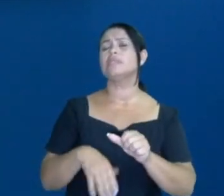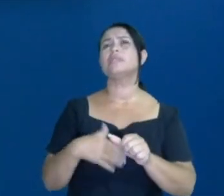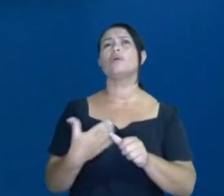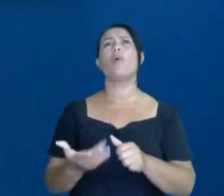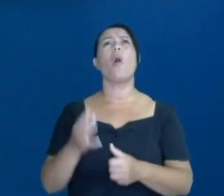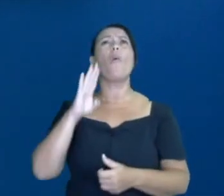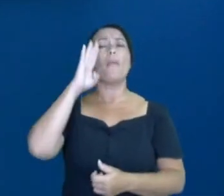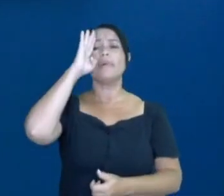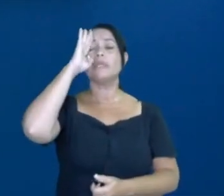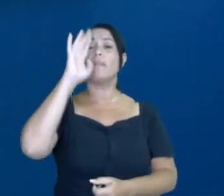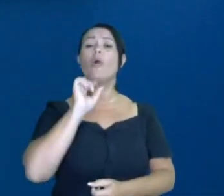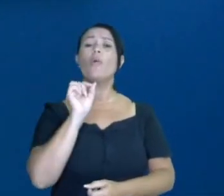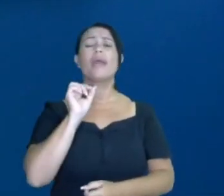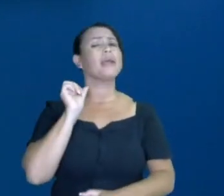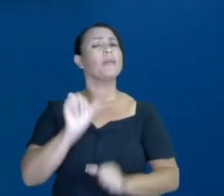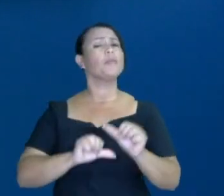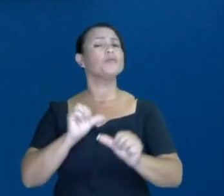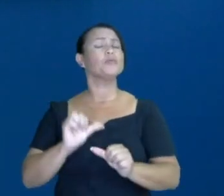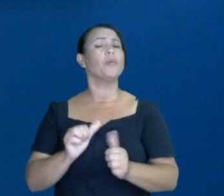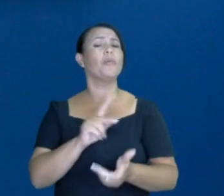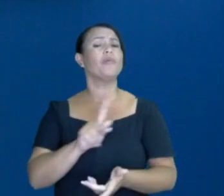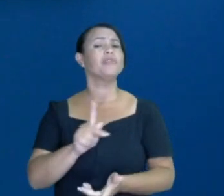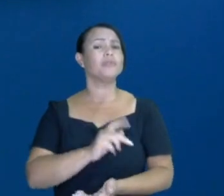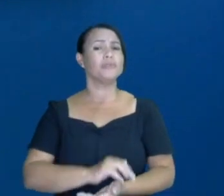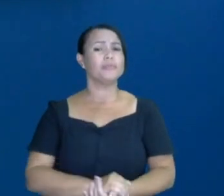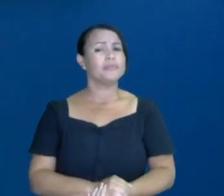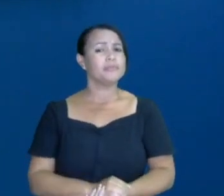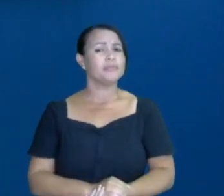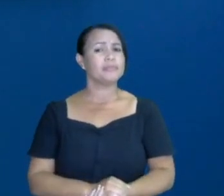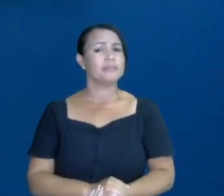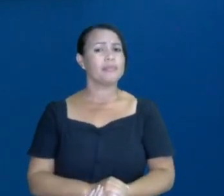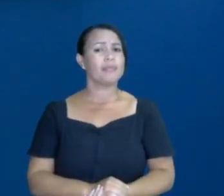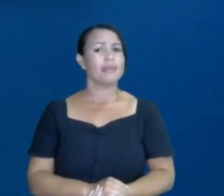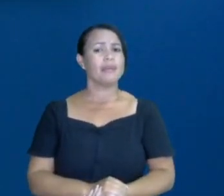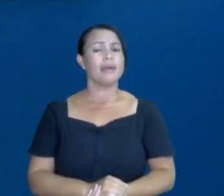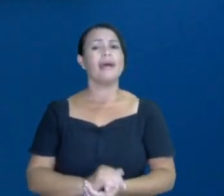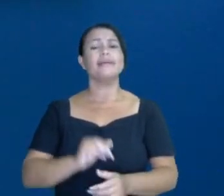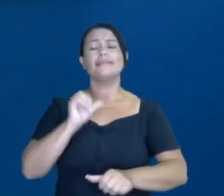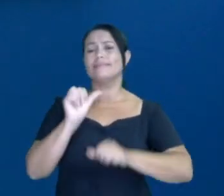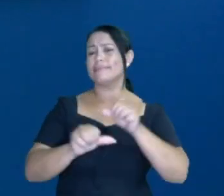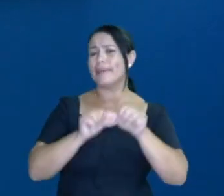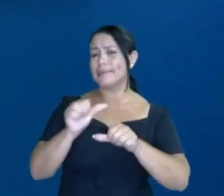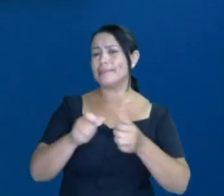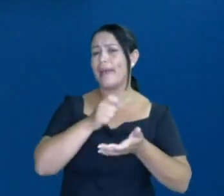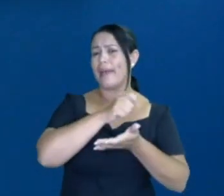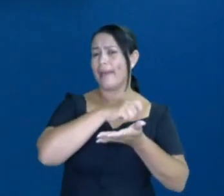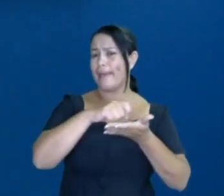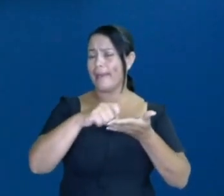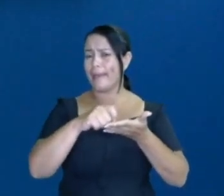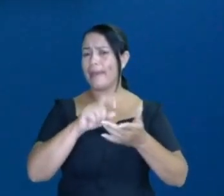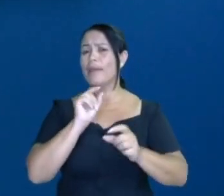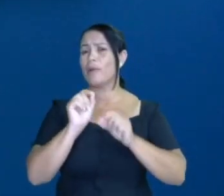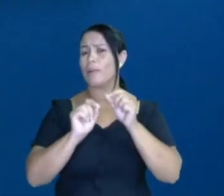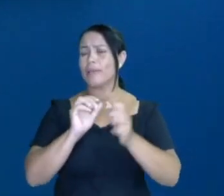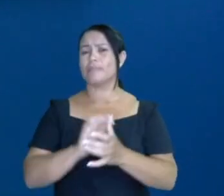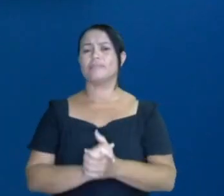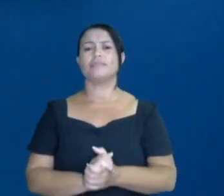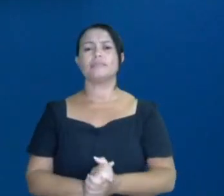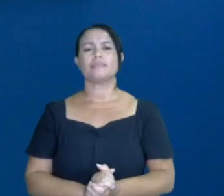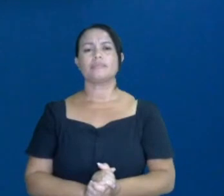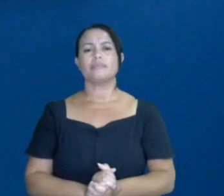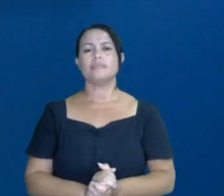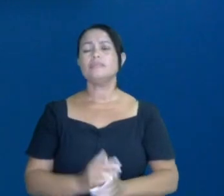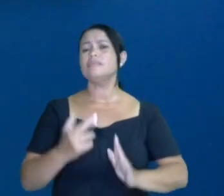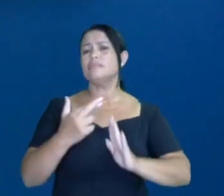principal... O que é que mudou, professor, nessa reforma ortográfica? Vamos sintetizar